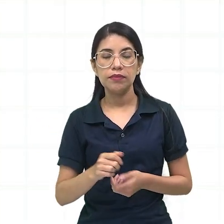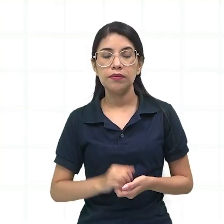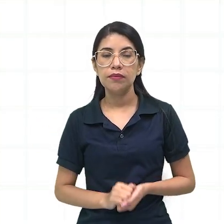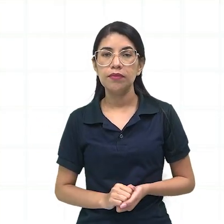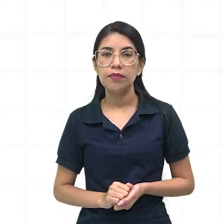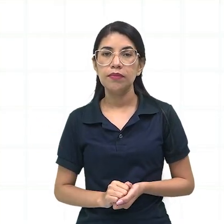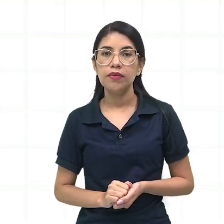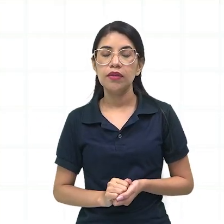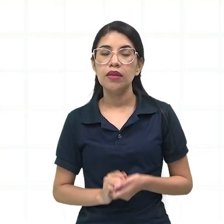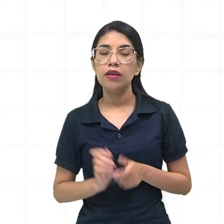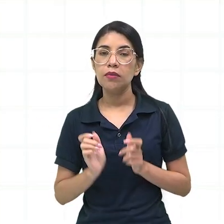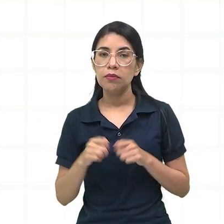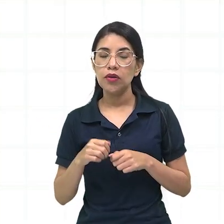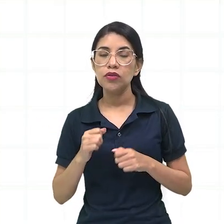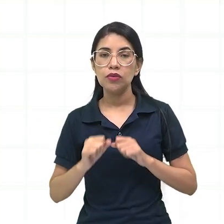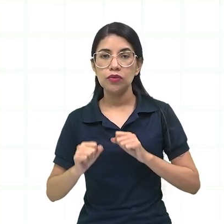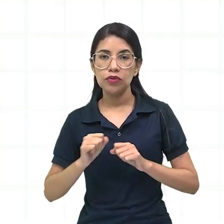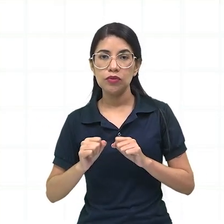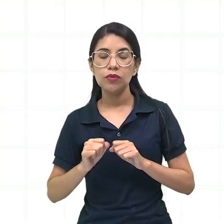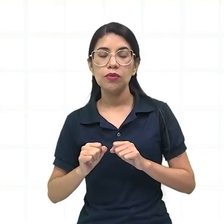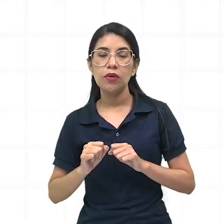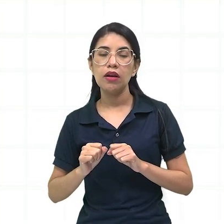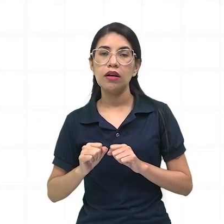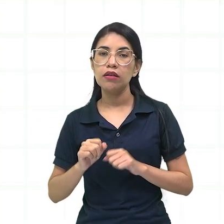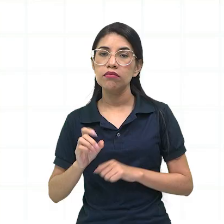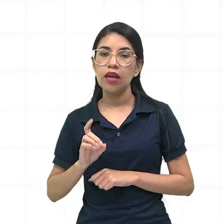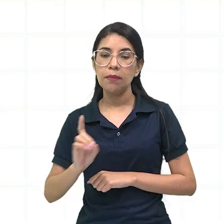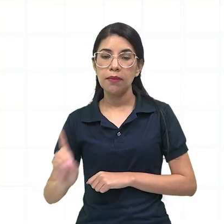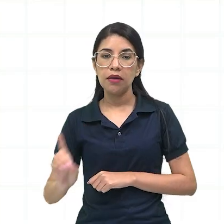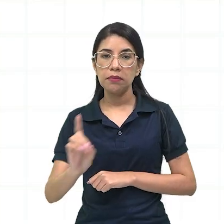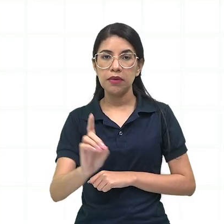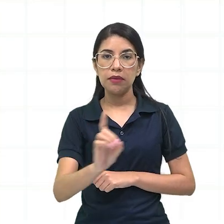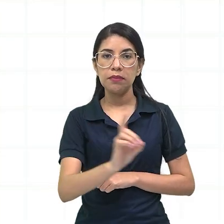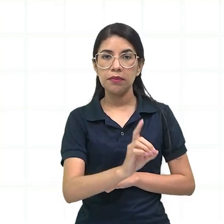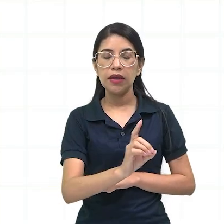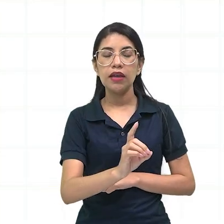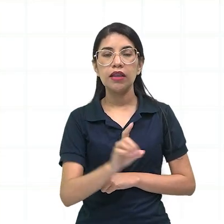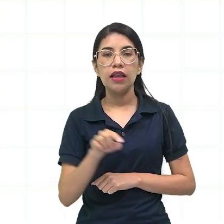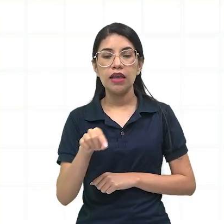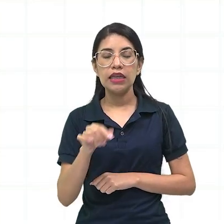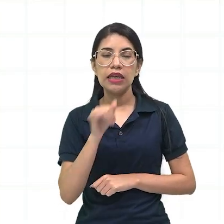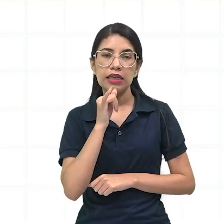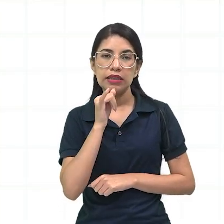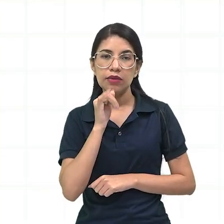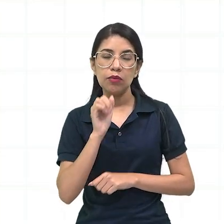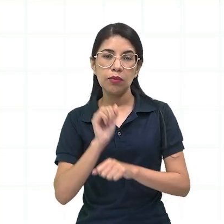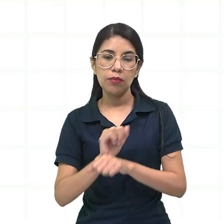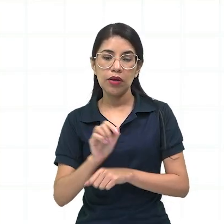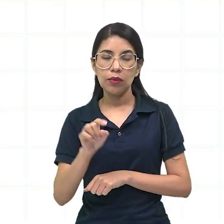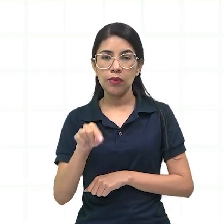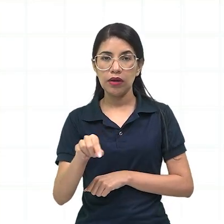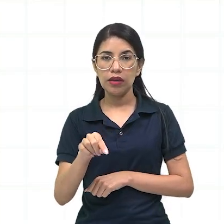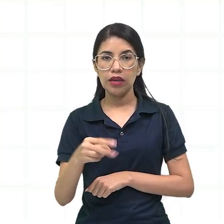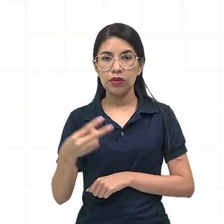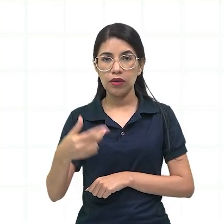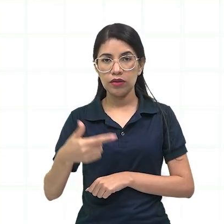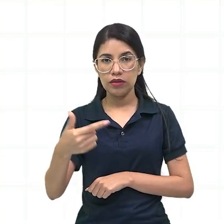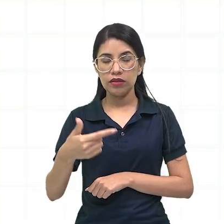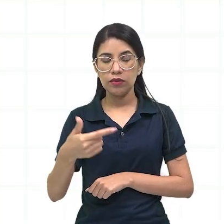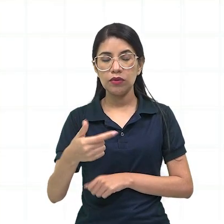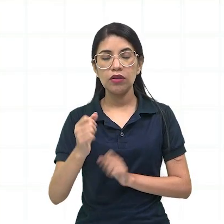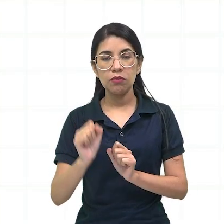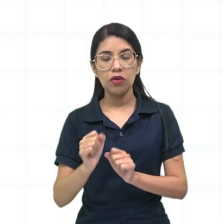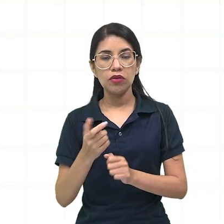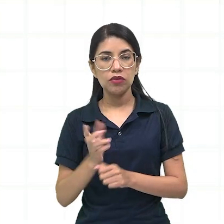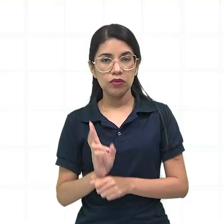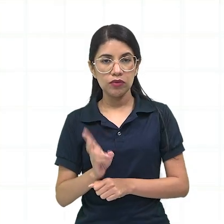de novo essa bola, ele pode continuar a corrida a partir do ponto onde ele parou, né,